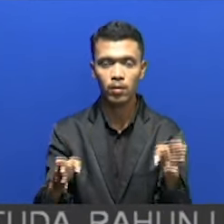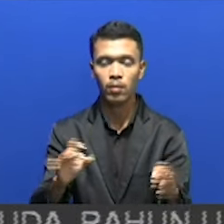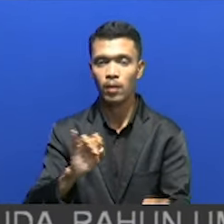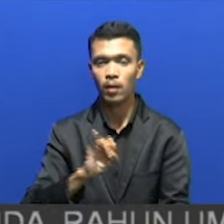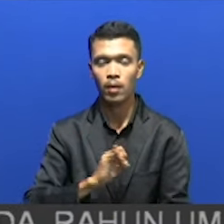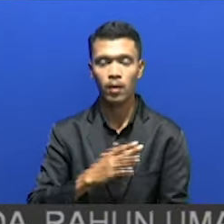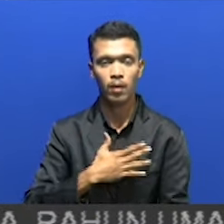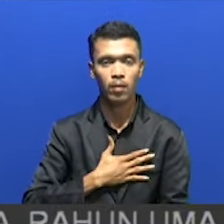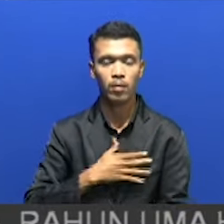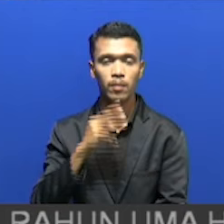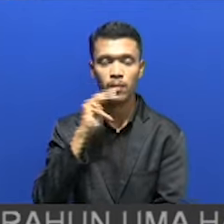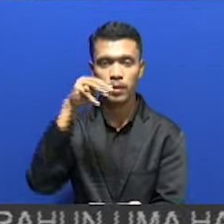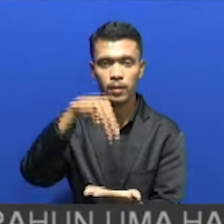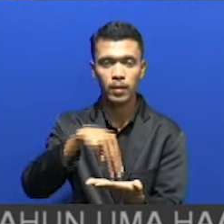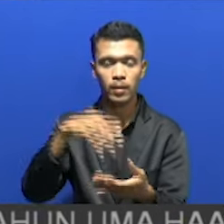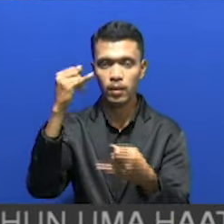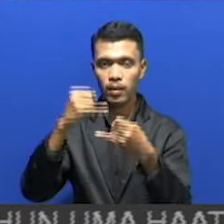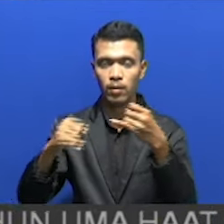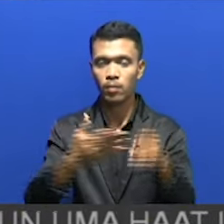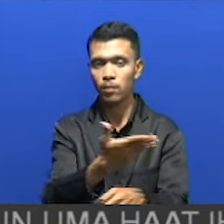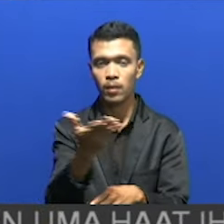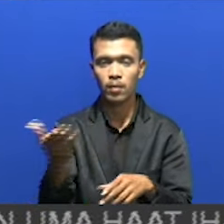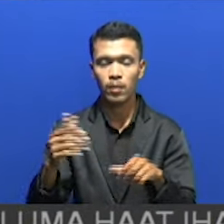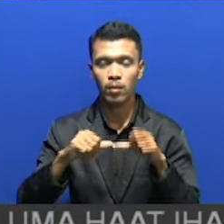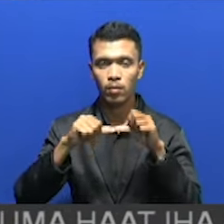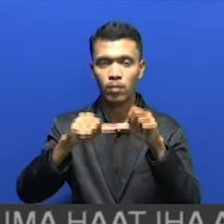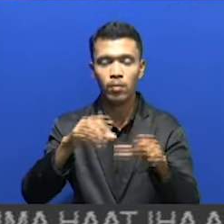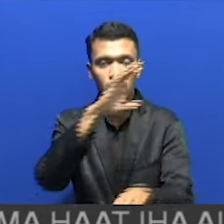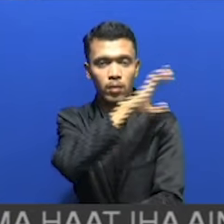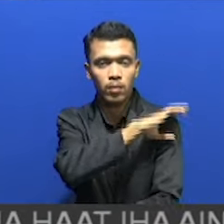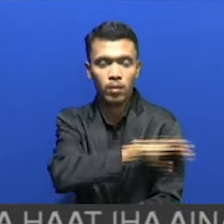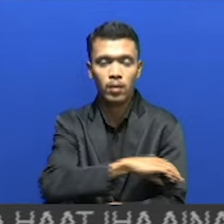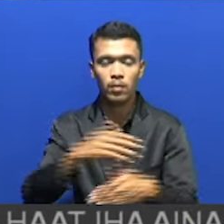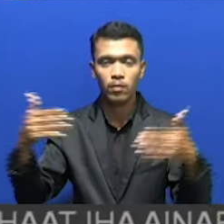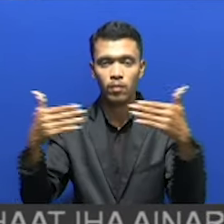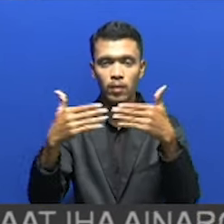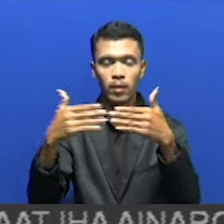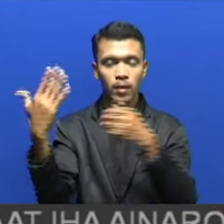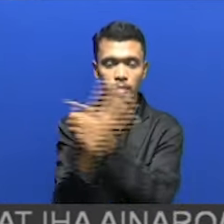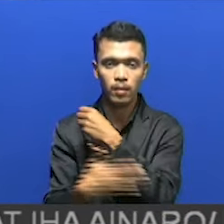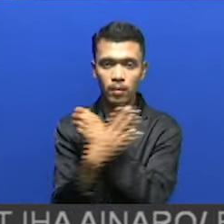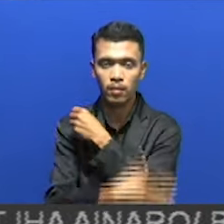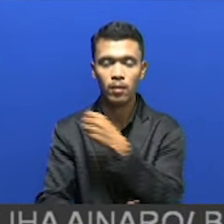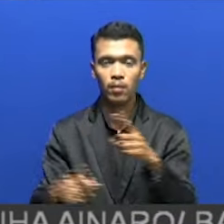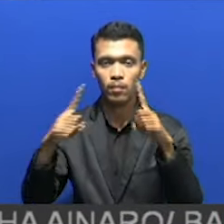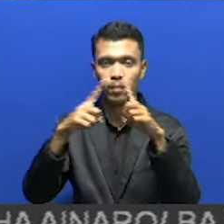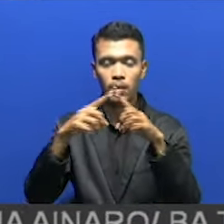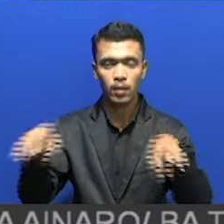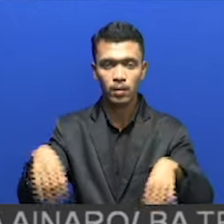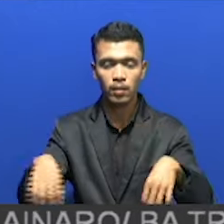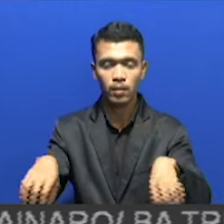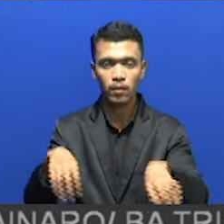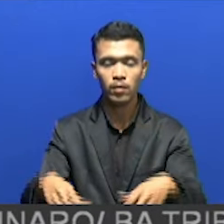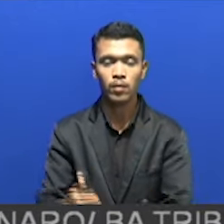Unilefone Icus Baimi continua a garantir segurança para a Itália Fronteira Raidene, para cumprimento missão Sira